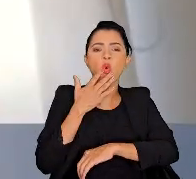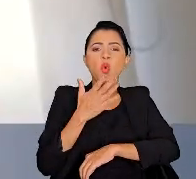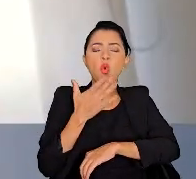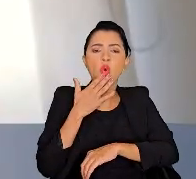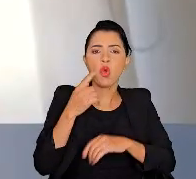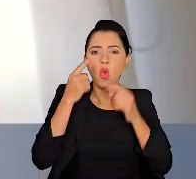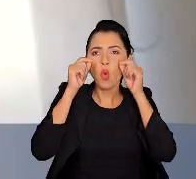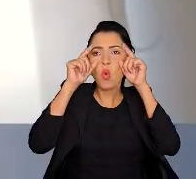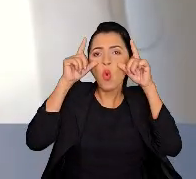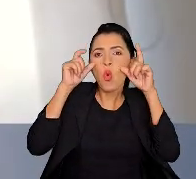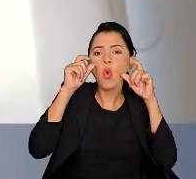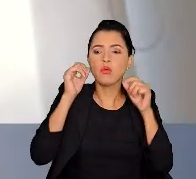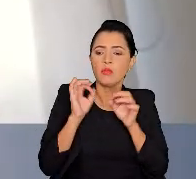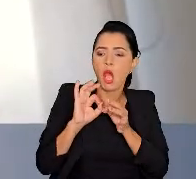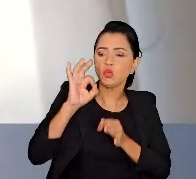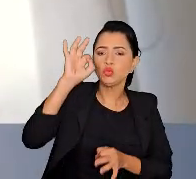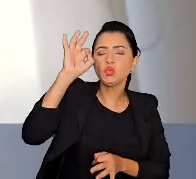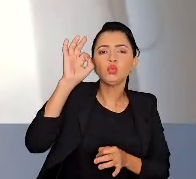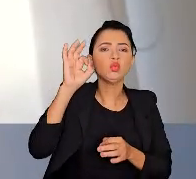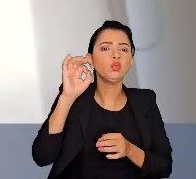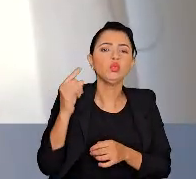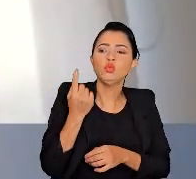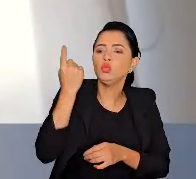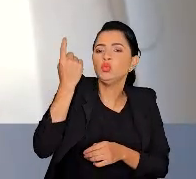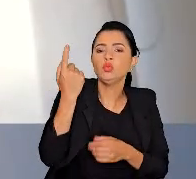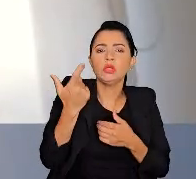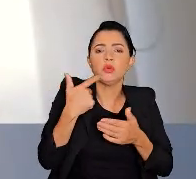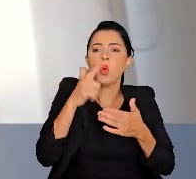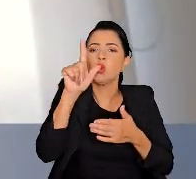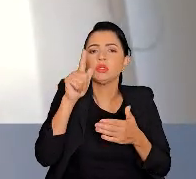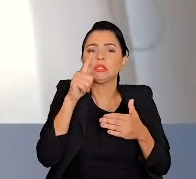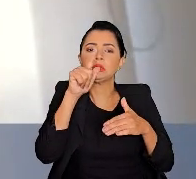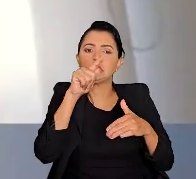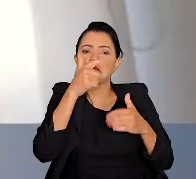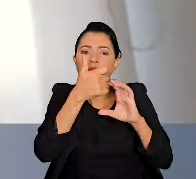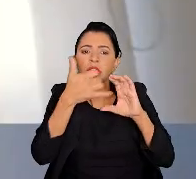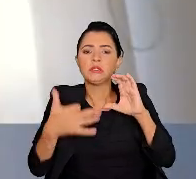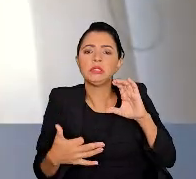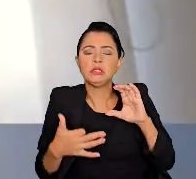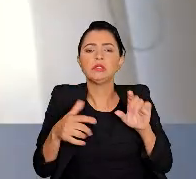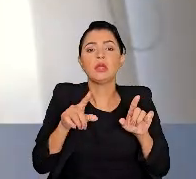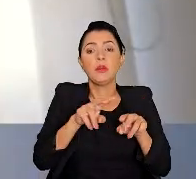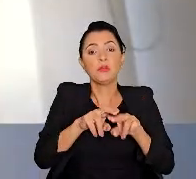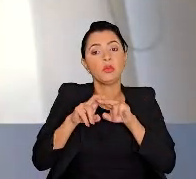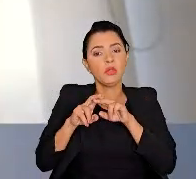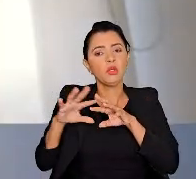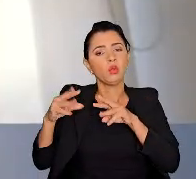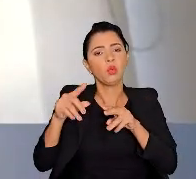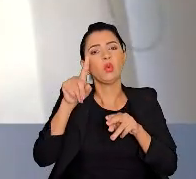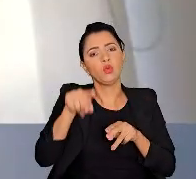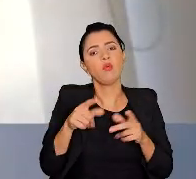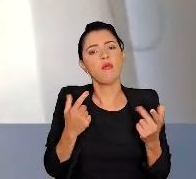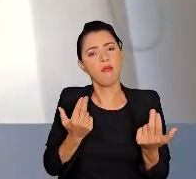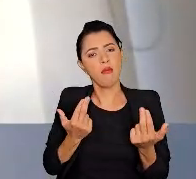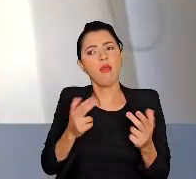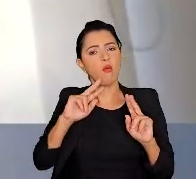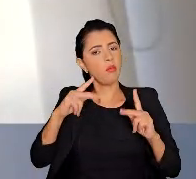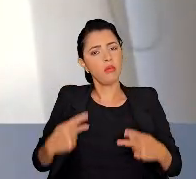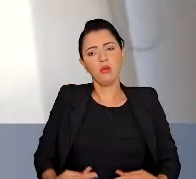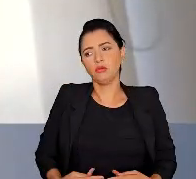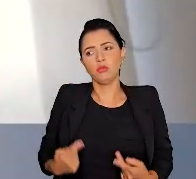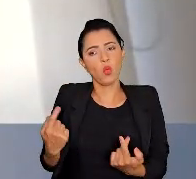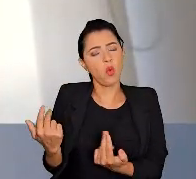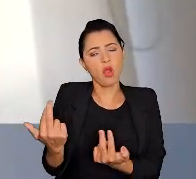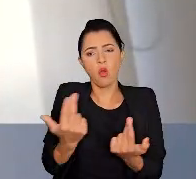altura, pelos ou quaisquer outras características físicas, visto que todos se qualificam como espécie humana. Não